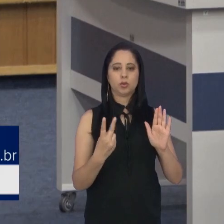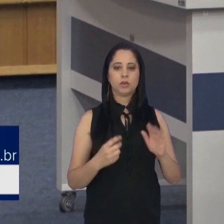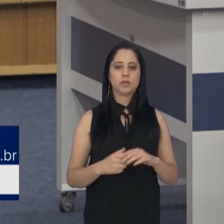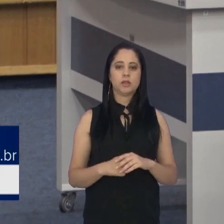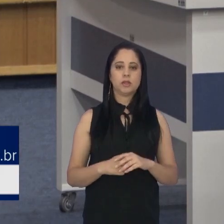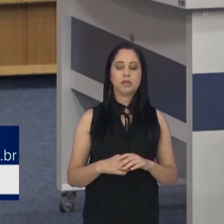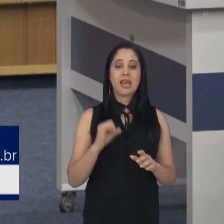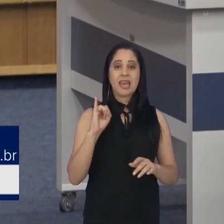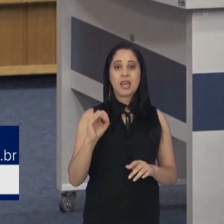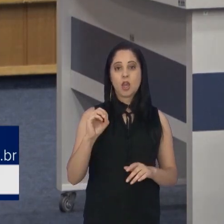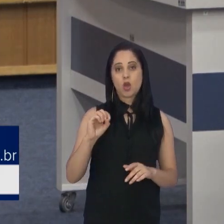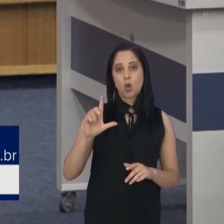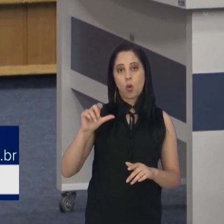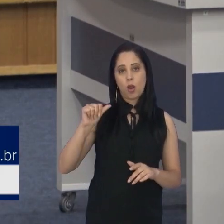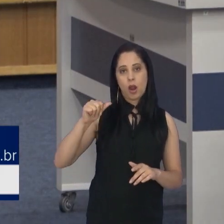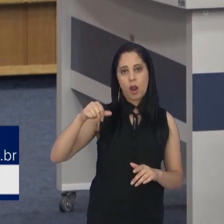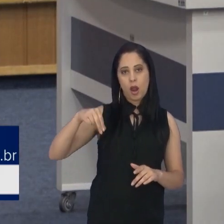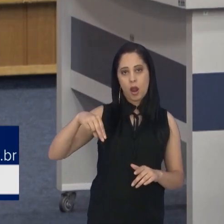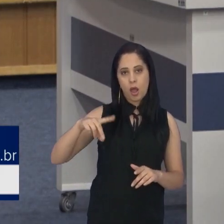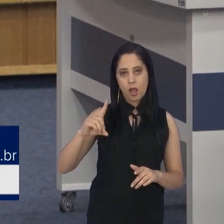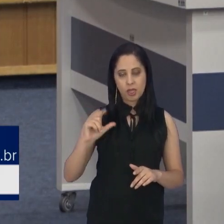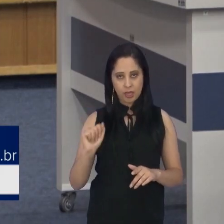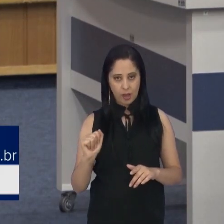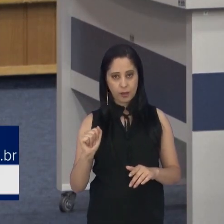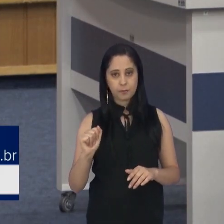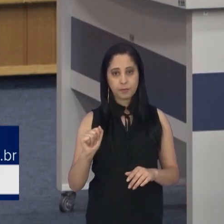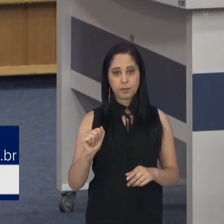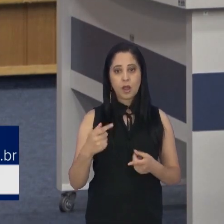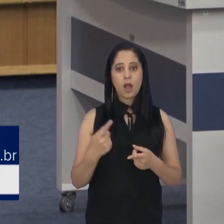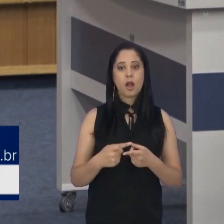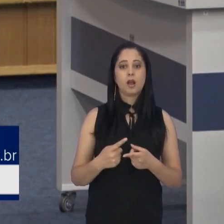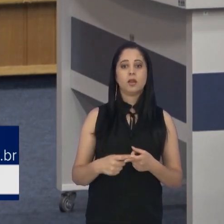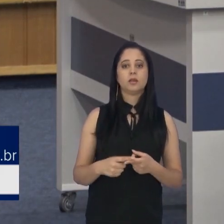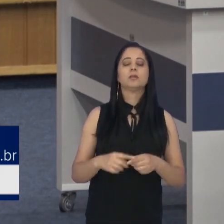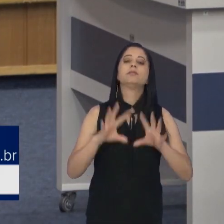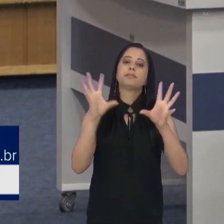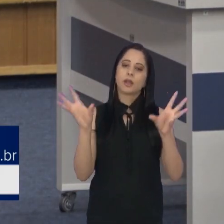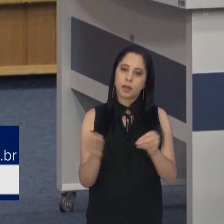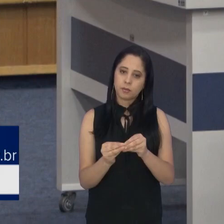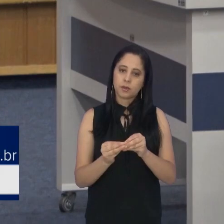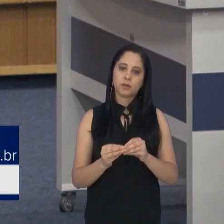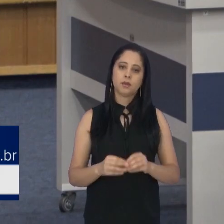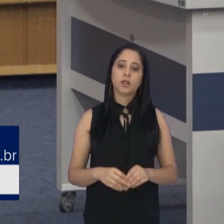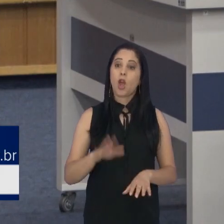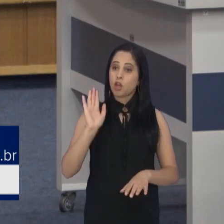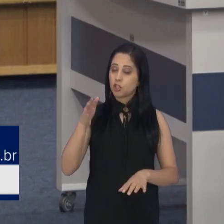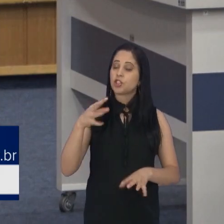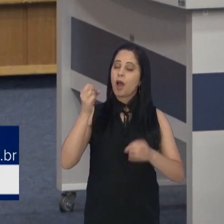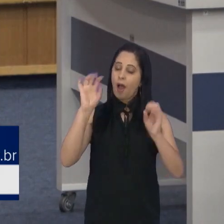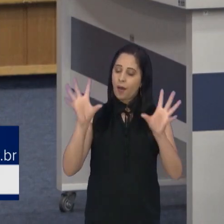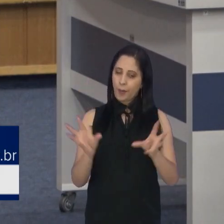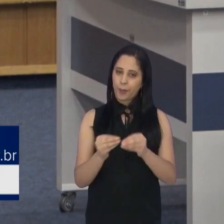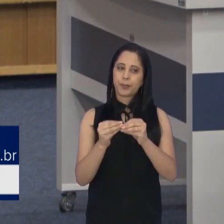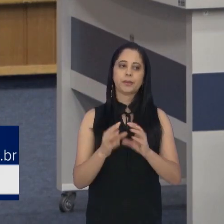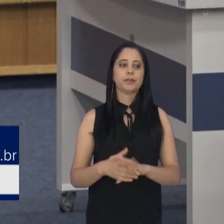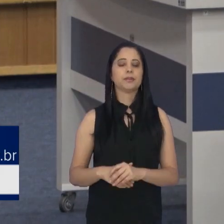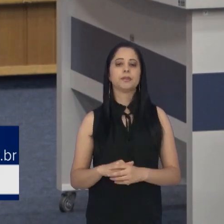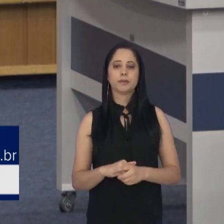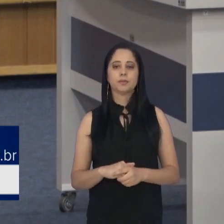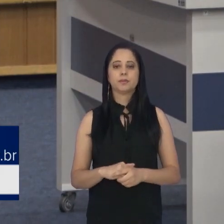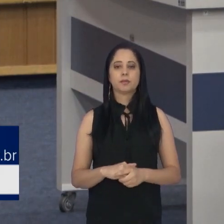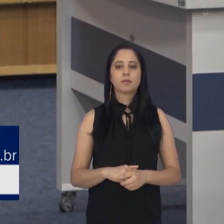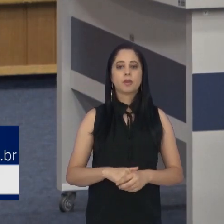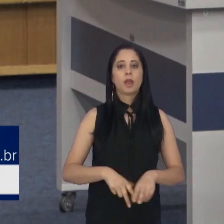da Yolanda Borgoff, né? Porque nesses episódios da cultura... Conclua, vereadora, já deu tempo. Concluindo, foram